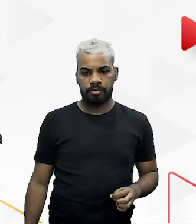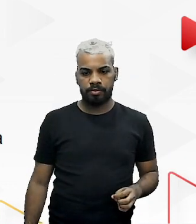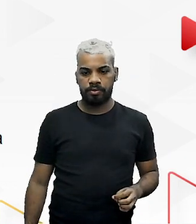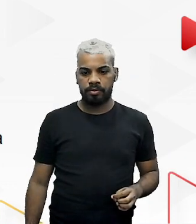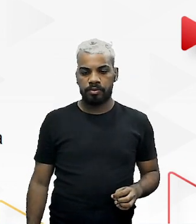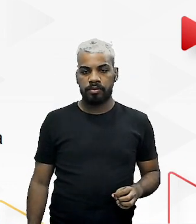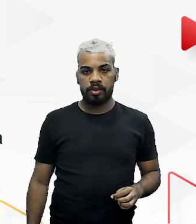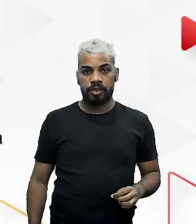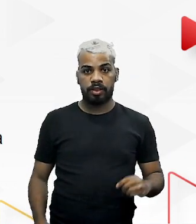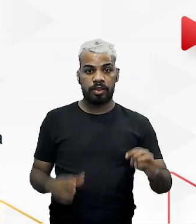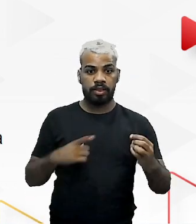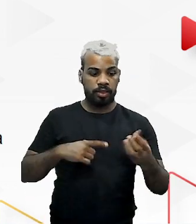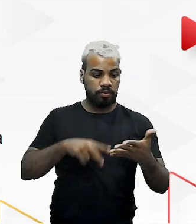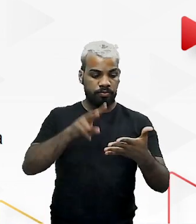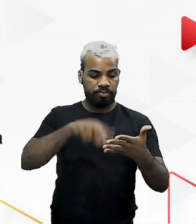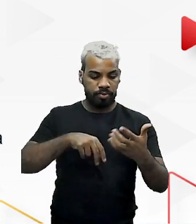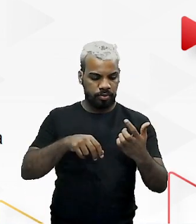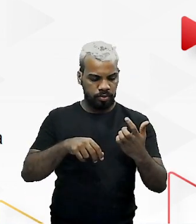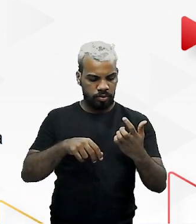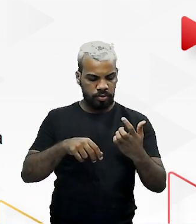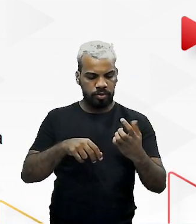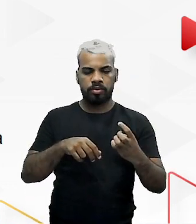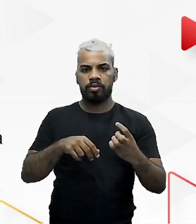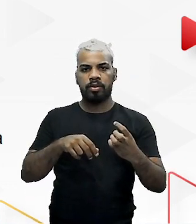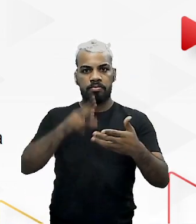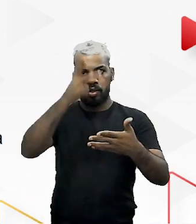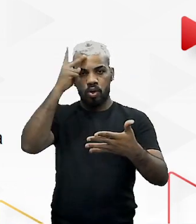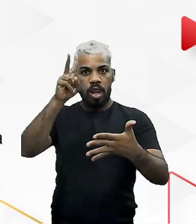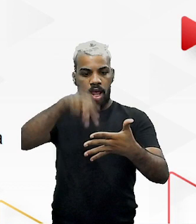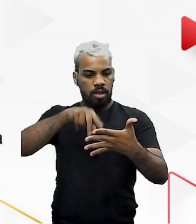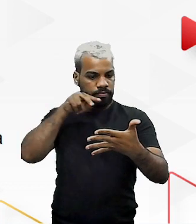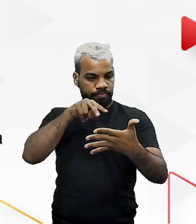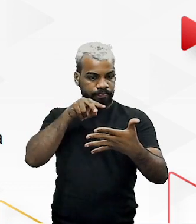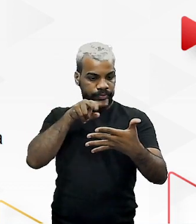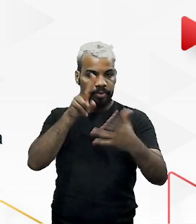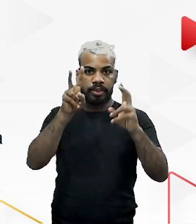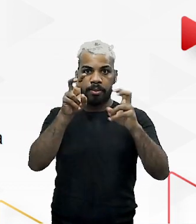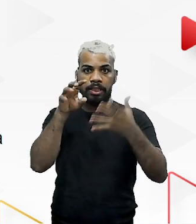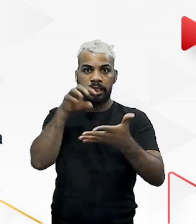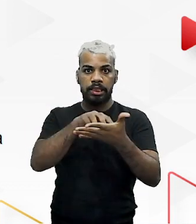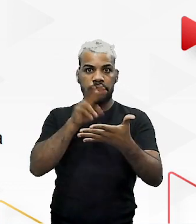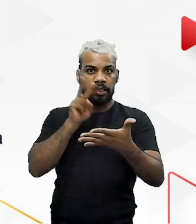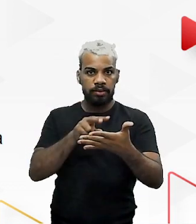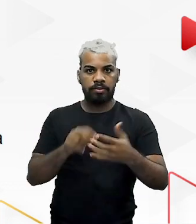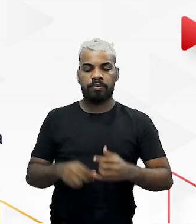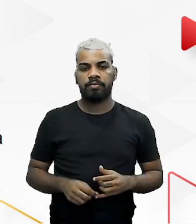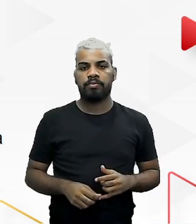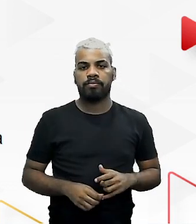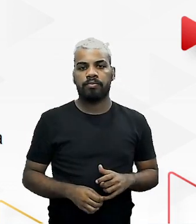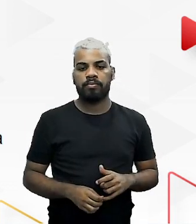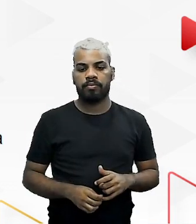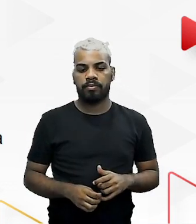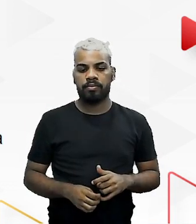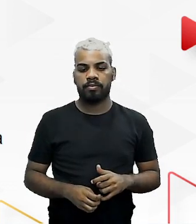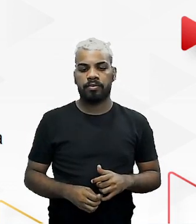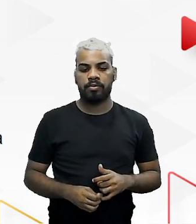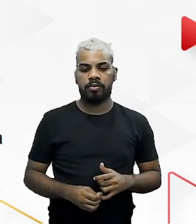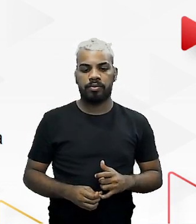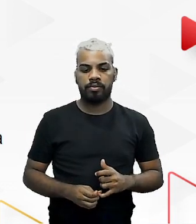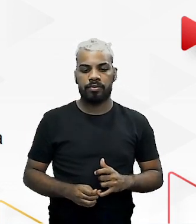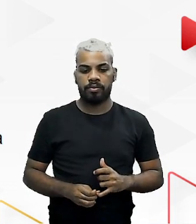do leitor, certo? Para o tema central. Então é muito